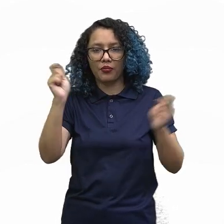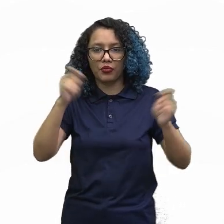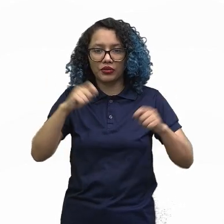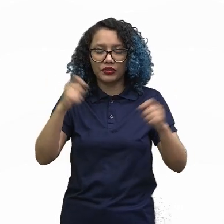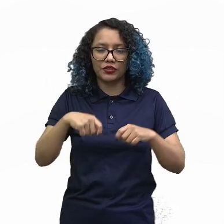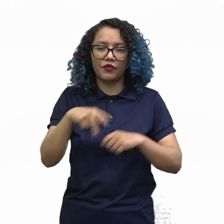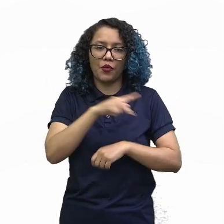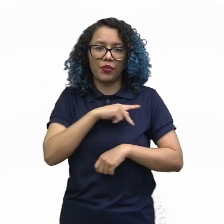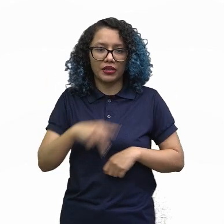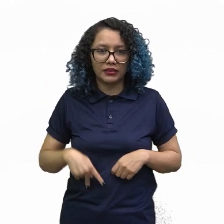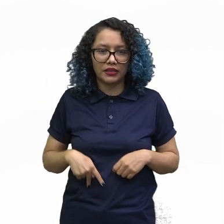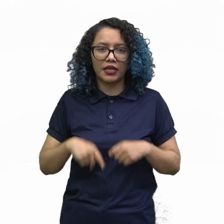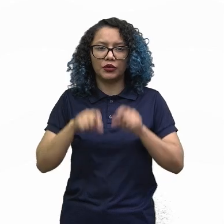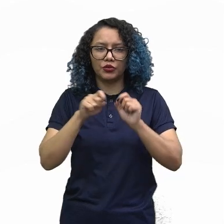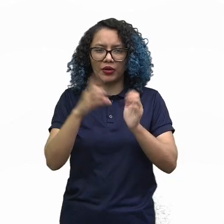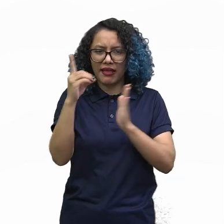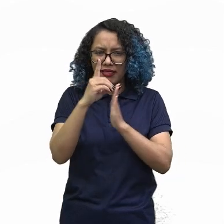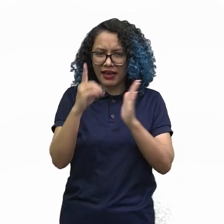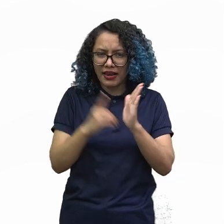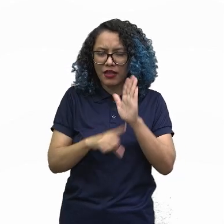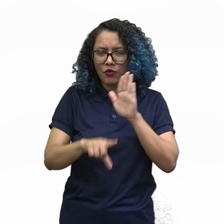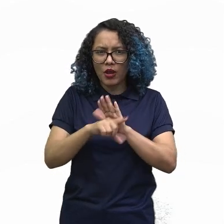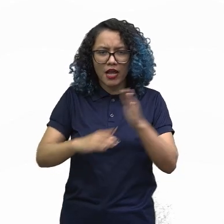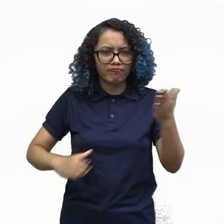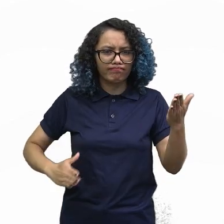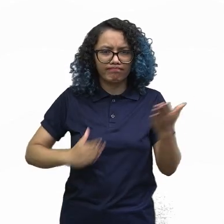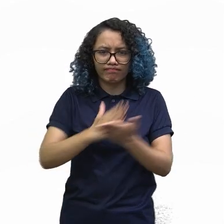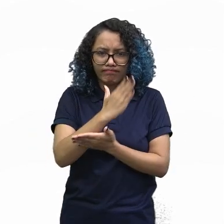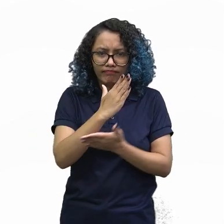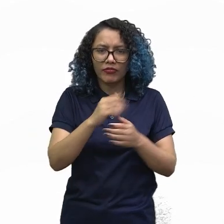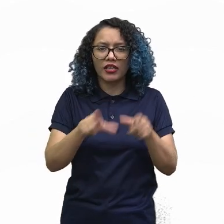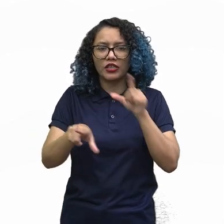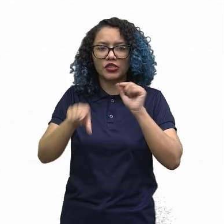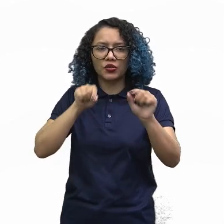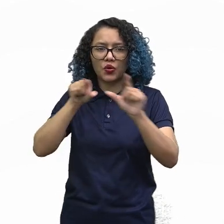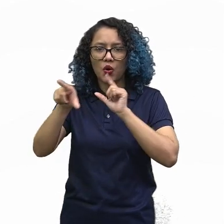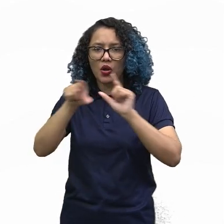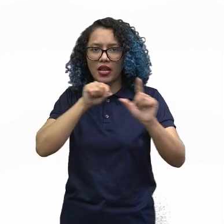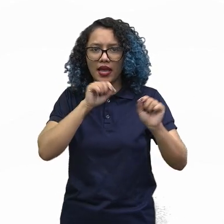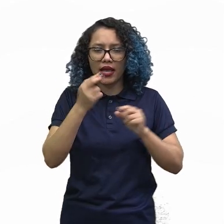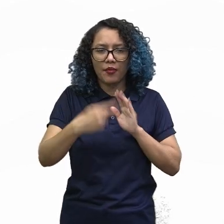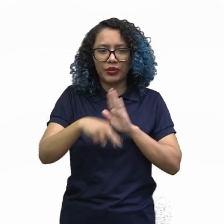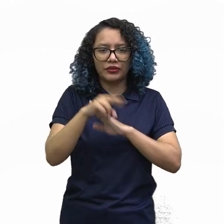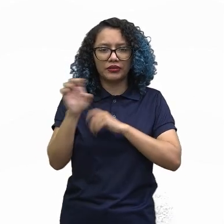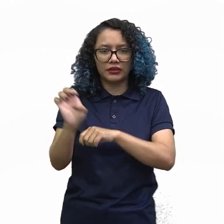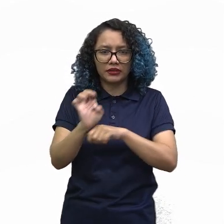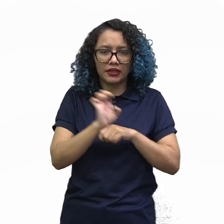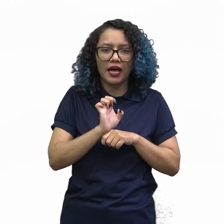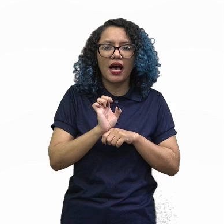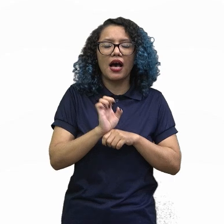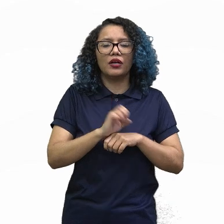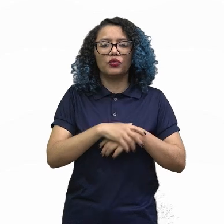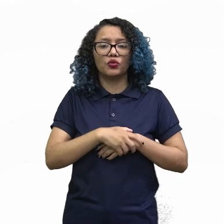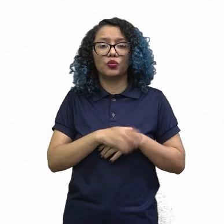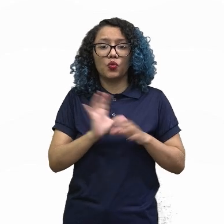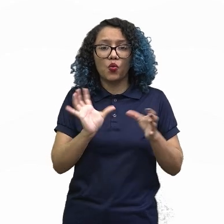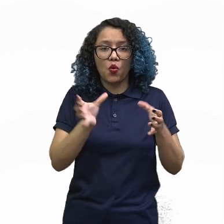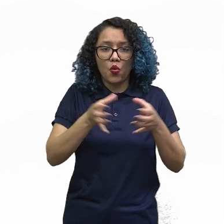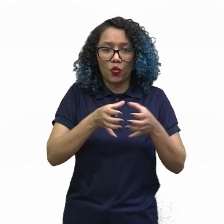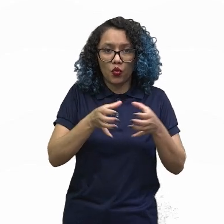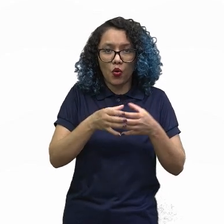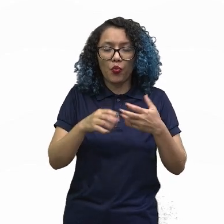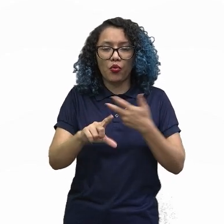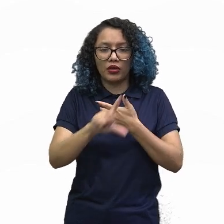baixar decretos-lei, nomear interventores para os estados, fechar o Legislativo Federal e